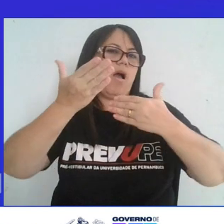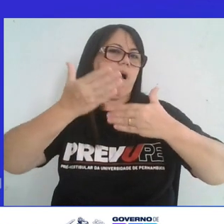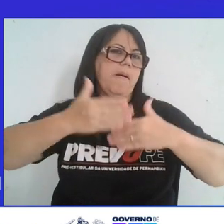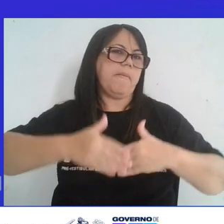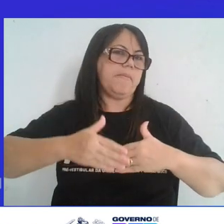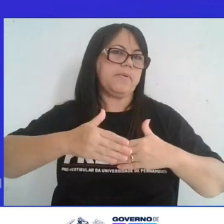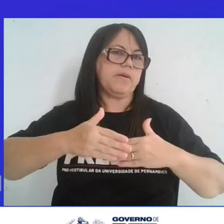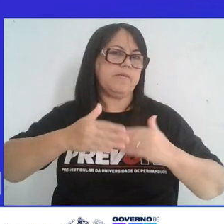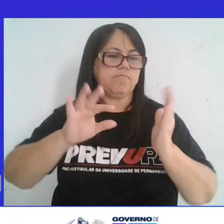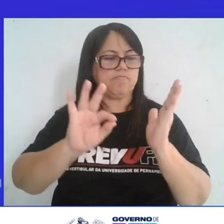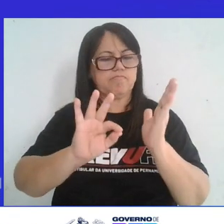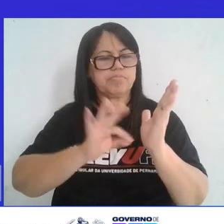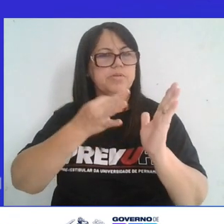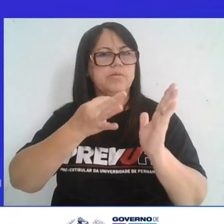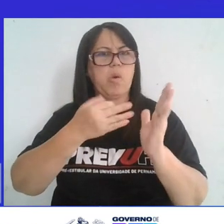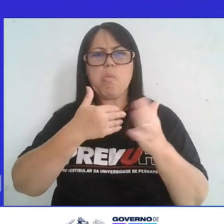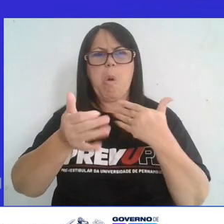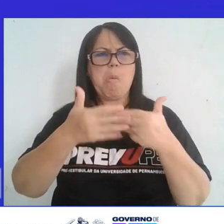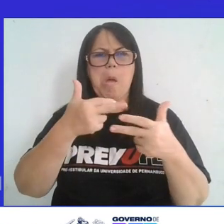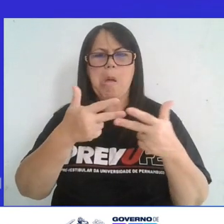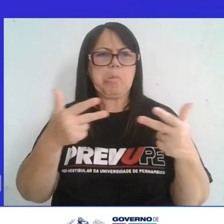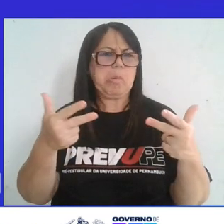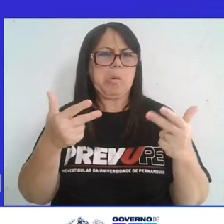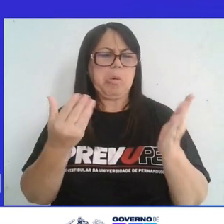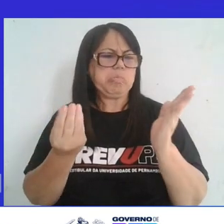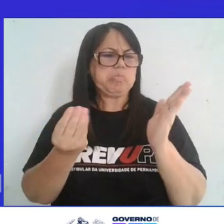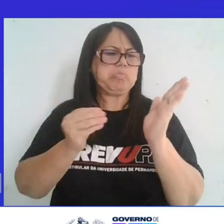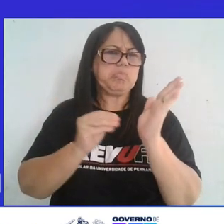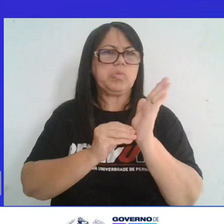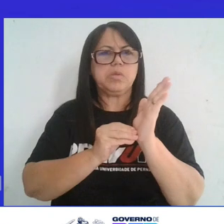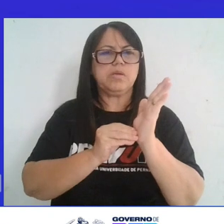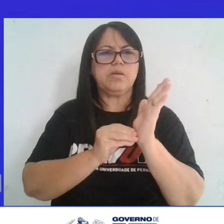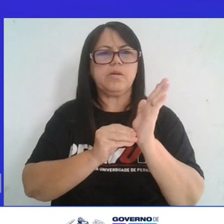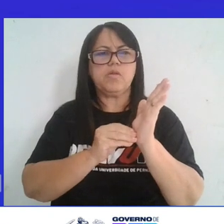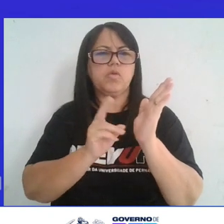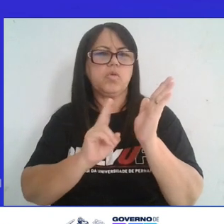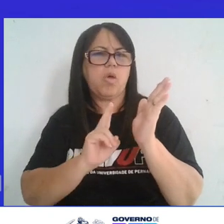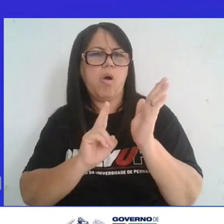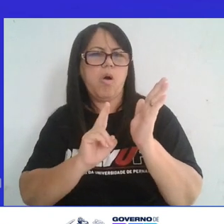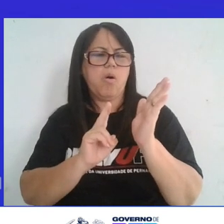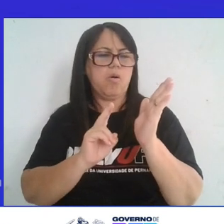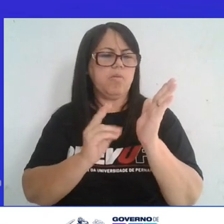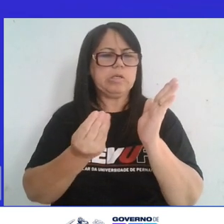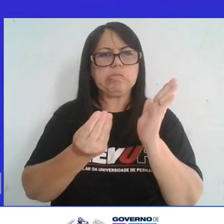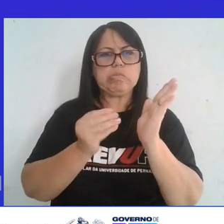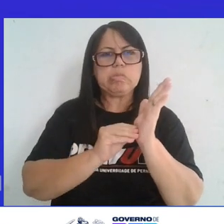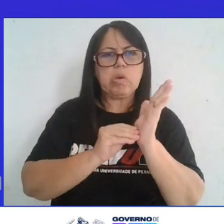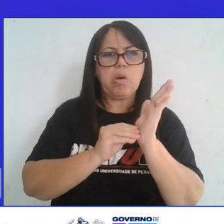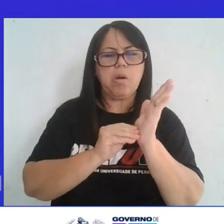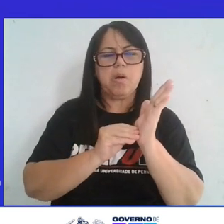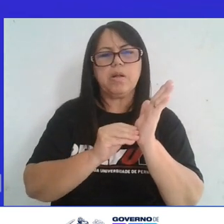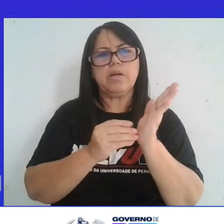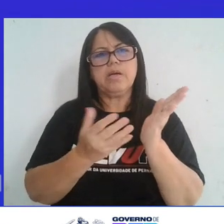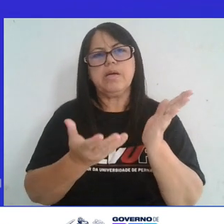você assinar a prova, né, colocar lá qualquer assinatura, até um apelido, né, qualquer nome que demonstre aí uma assinatura da prova,